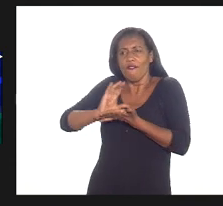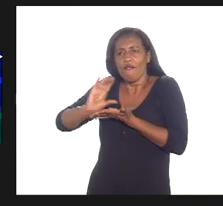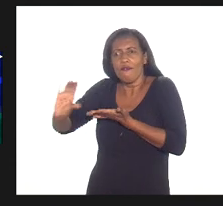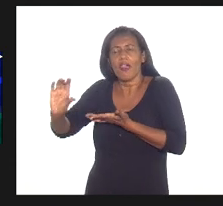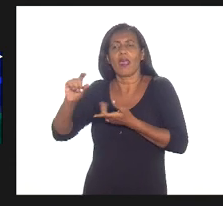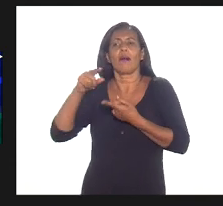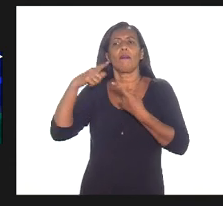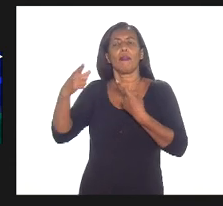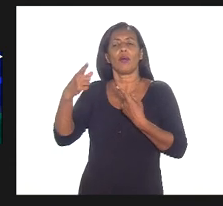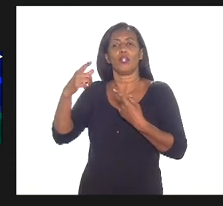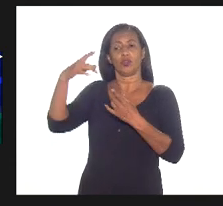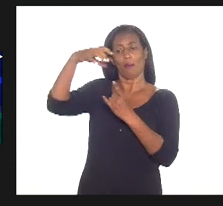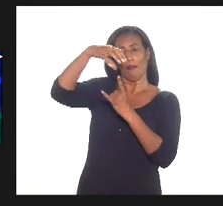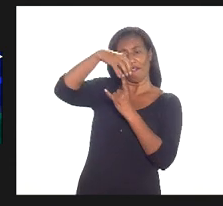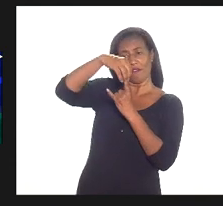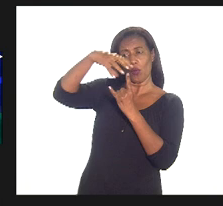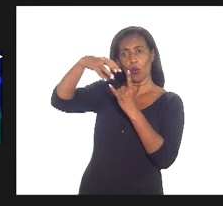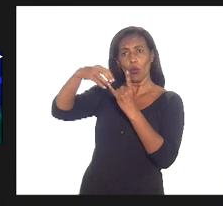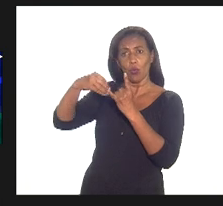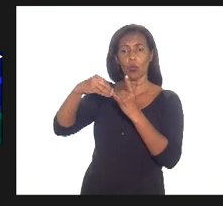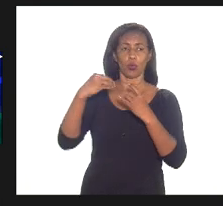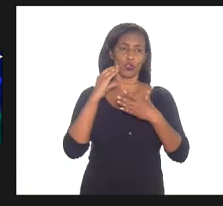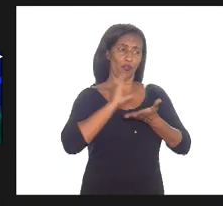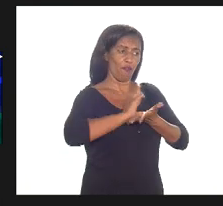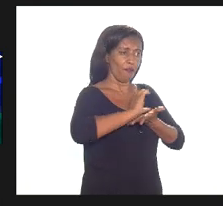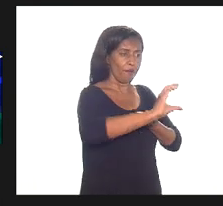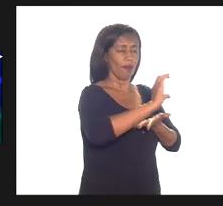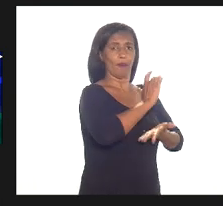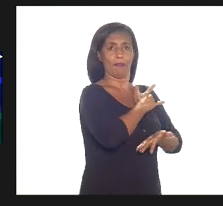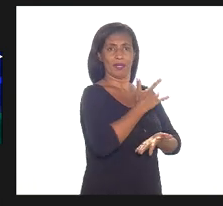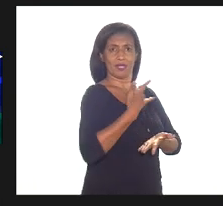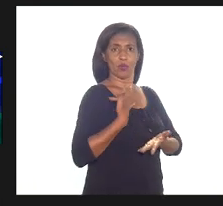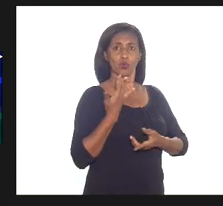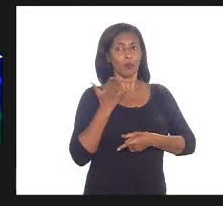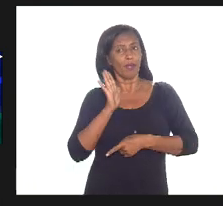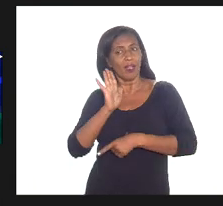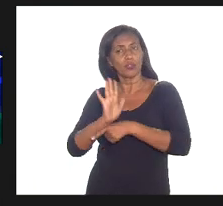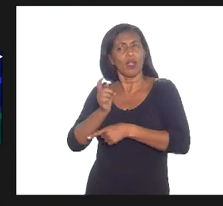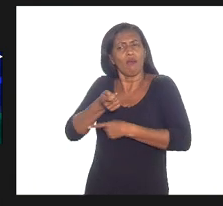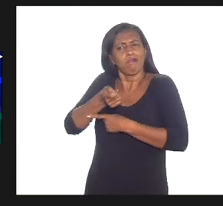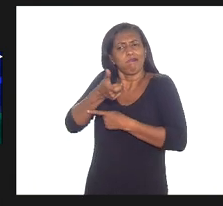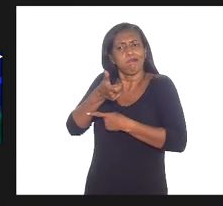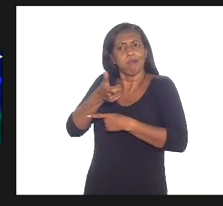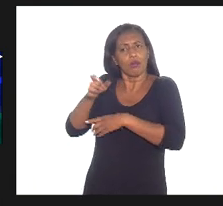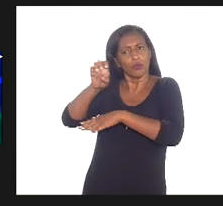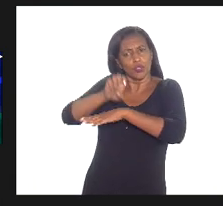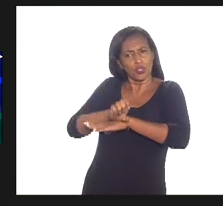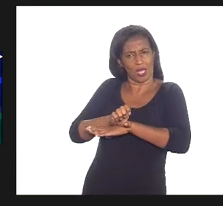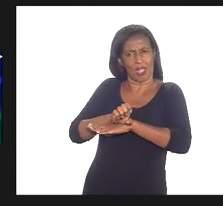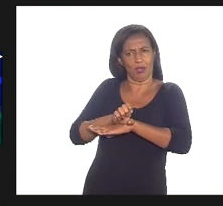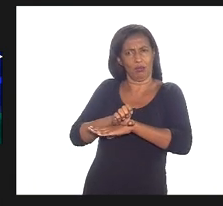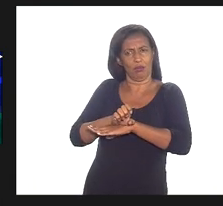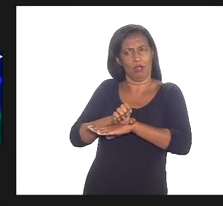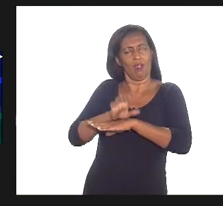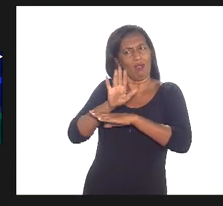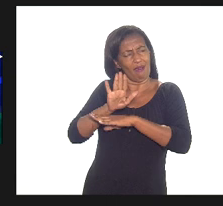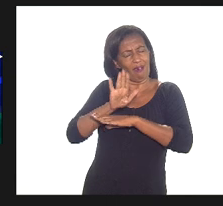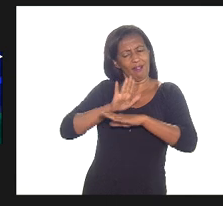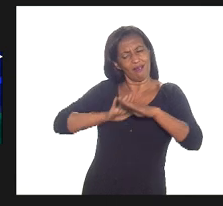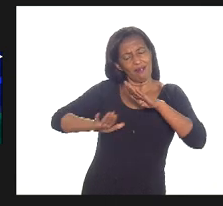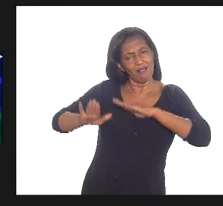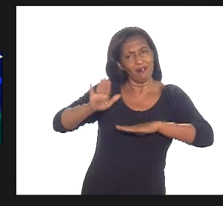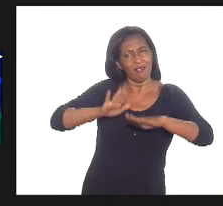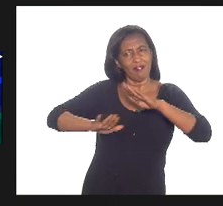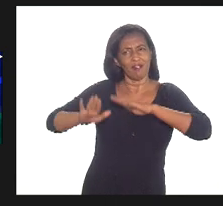libera recursos para da saúde para tentar melhorar a situação do povo do nosso Estado então é uma situação delicada é porque